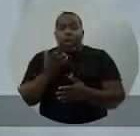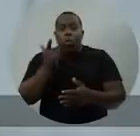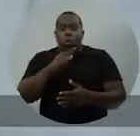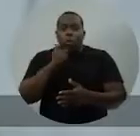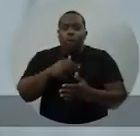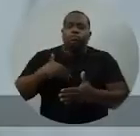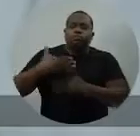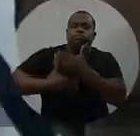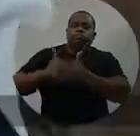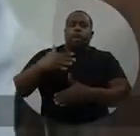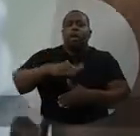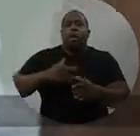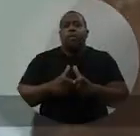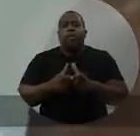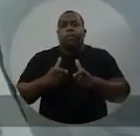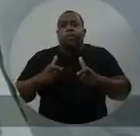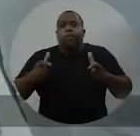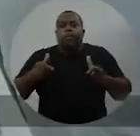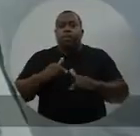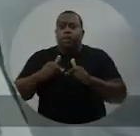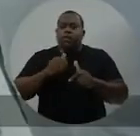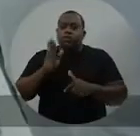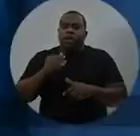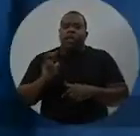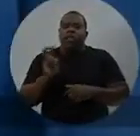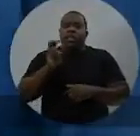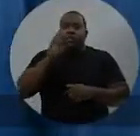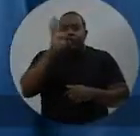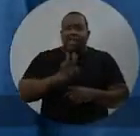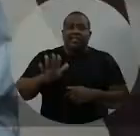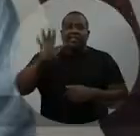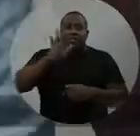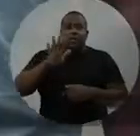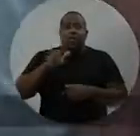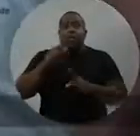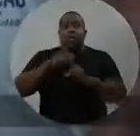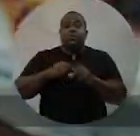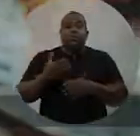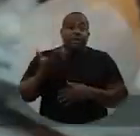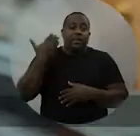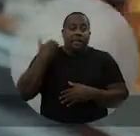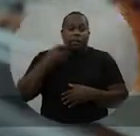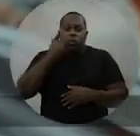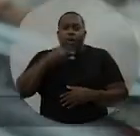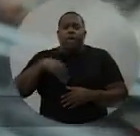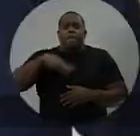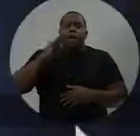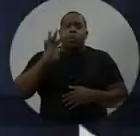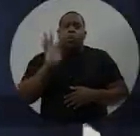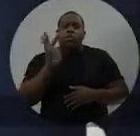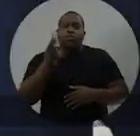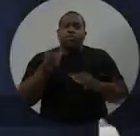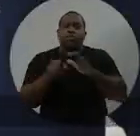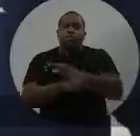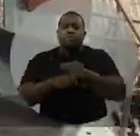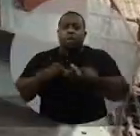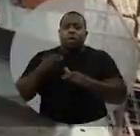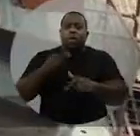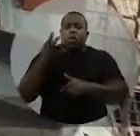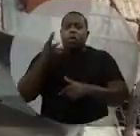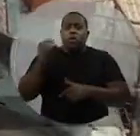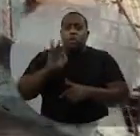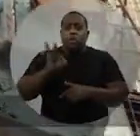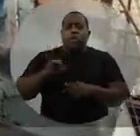mais avança na geração de emprego. Já é o quinto lugar no Brasil. Só no mês passado, gerou mais de 4 mil empregos, 40%